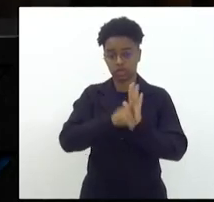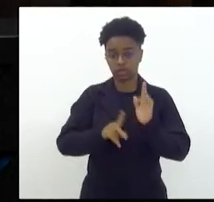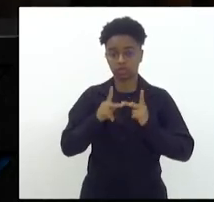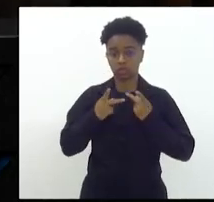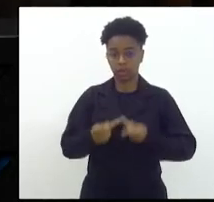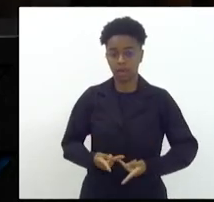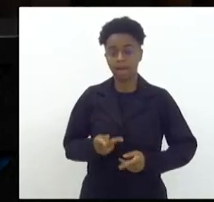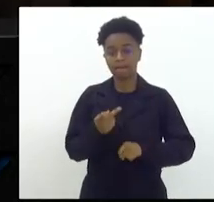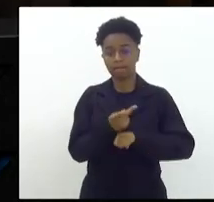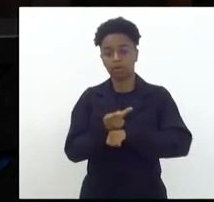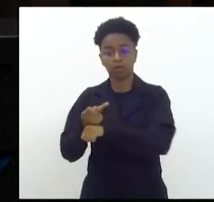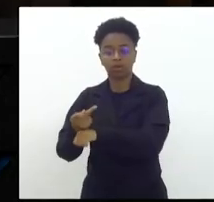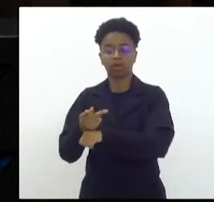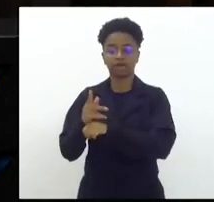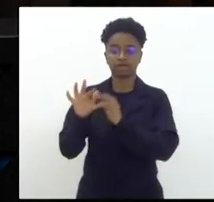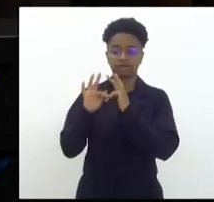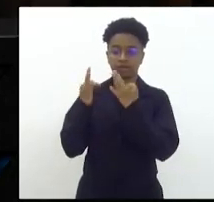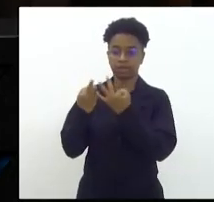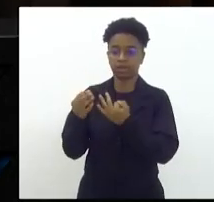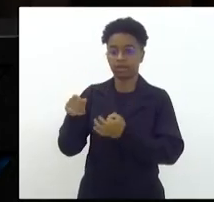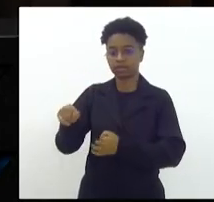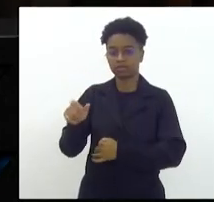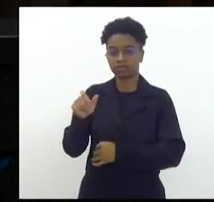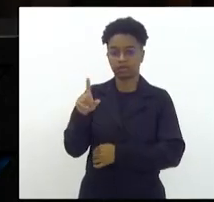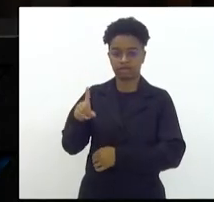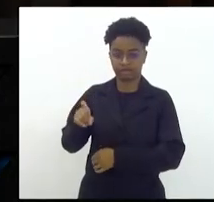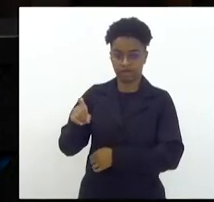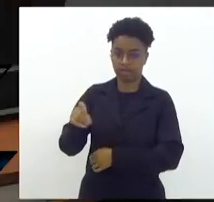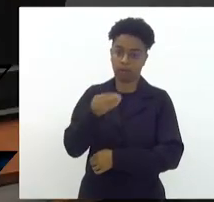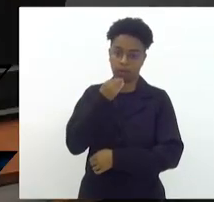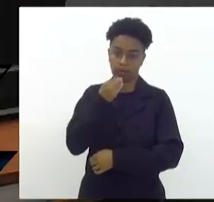procurar as famílias desses vermes Claro